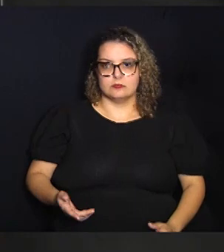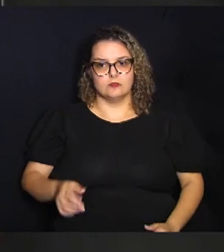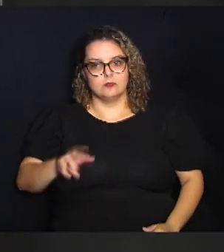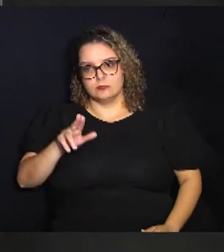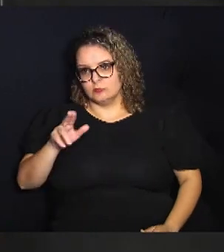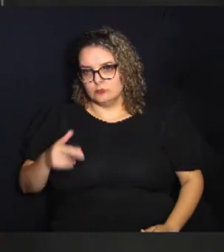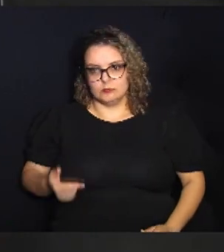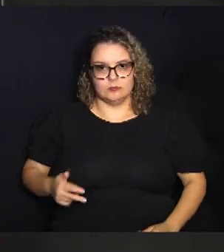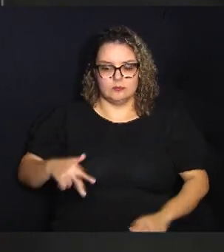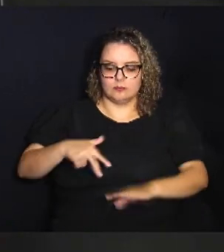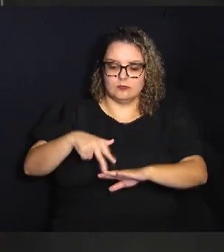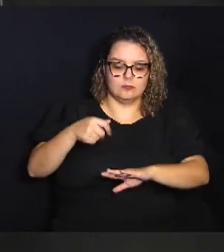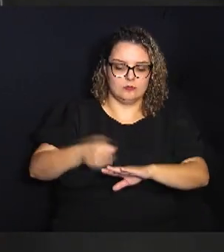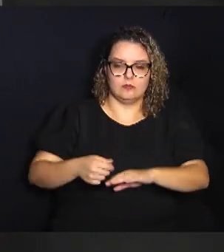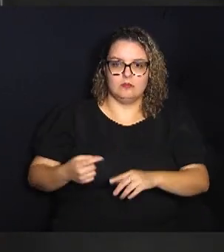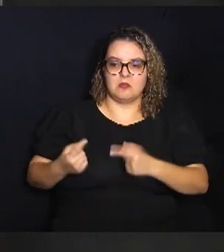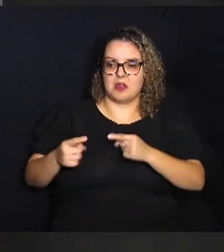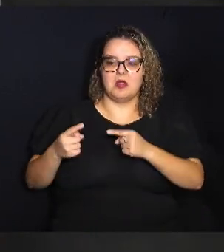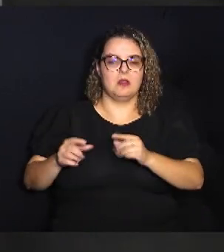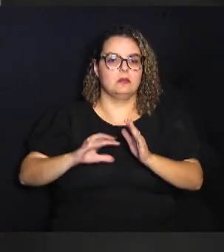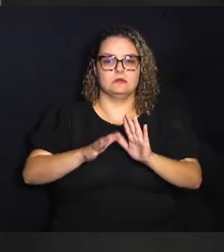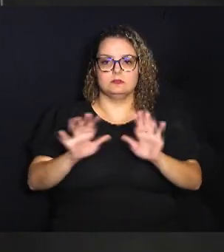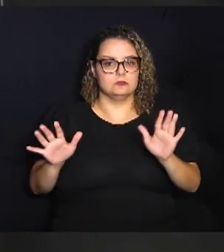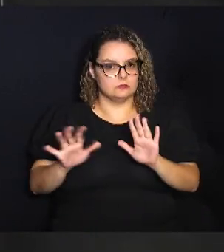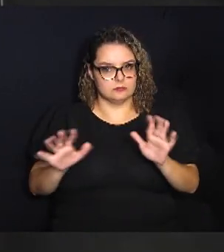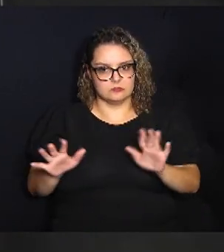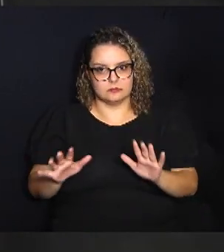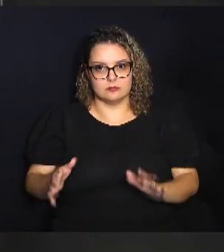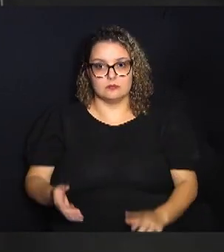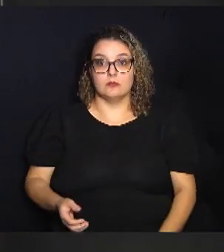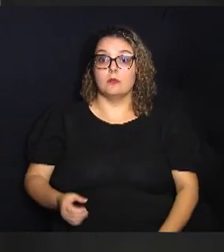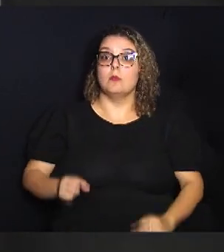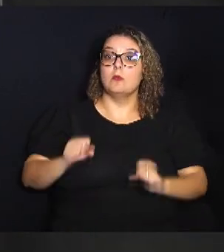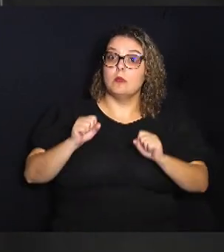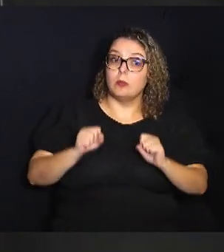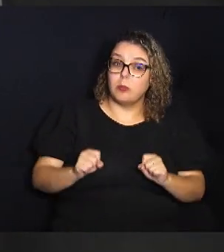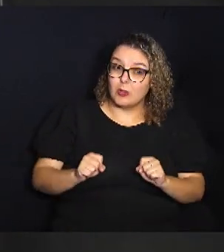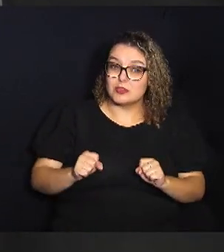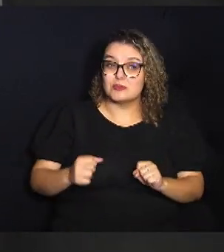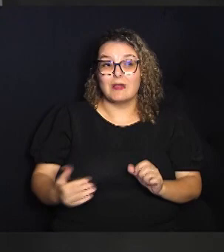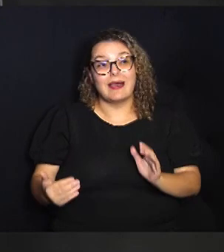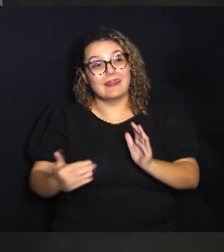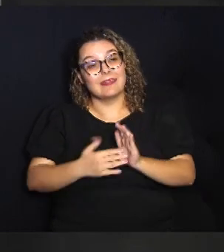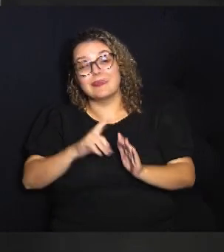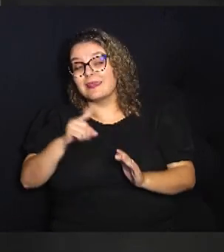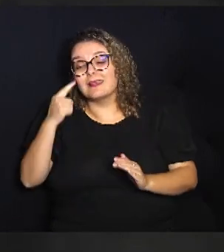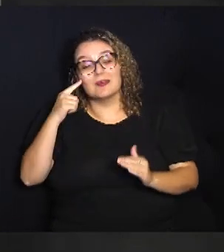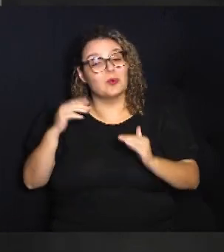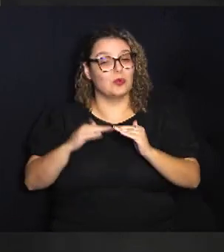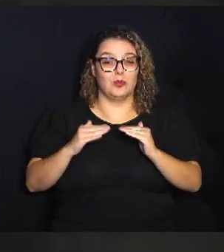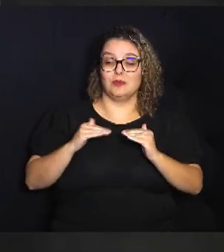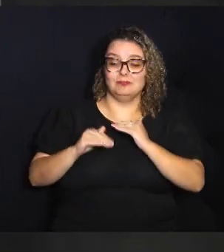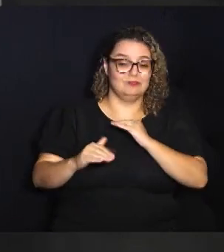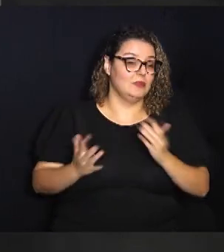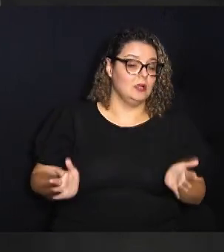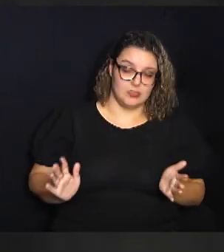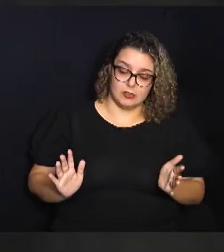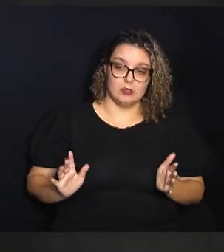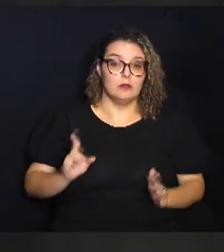num plenário um colega de partido. Eu posso não concordar com as ideias deles, mas não é sinônimo